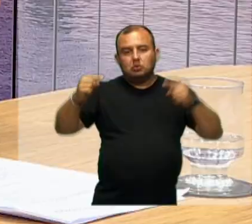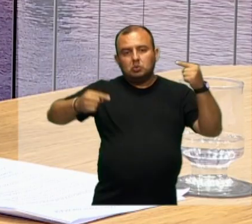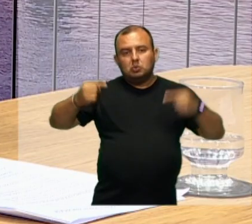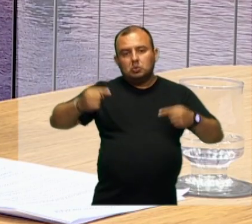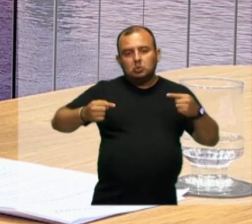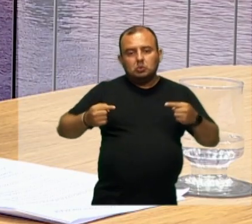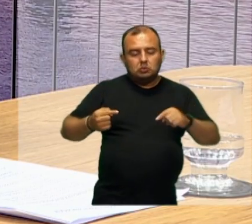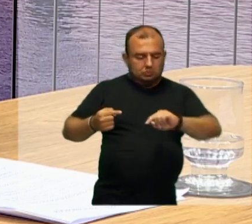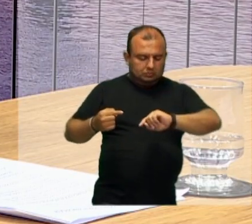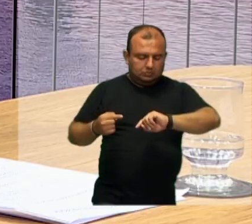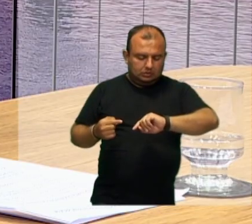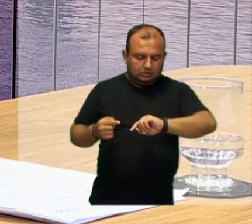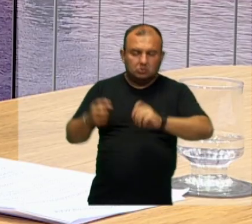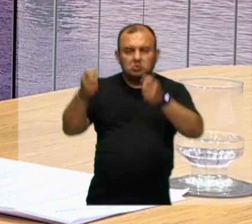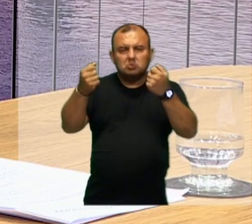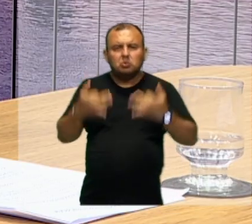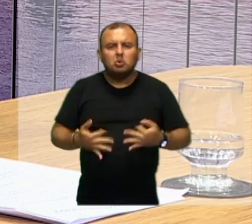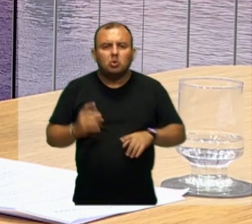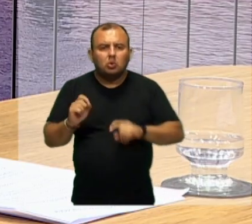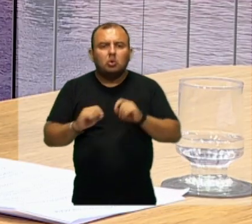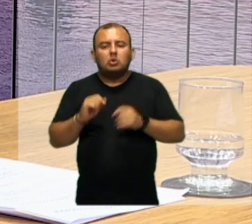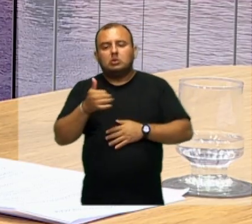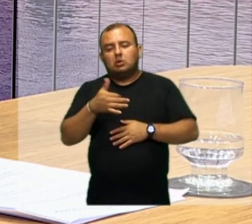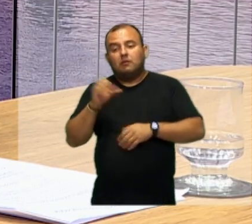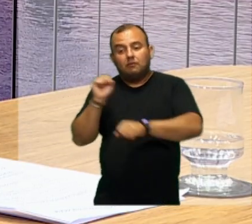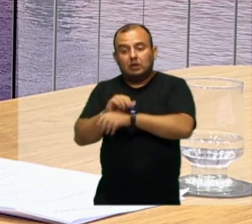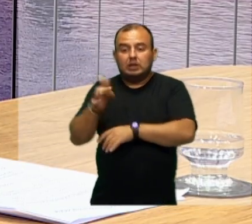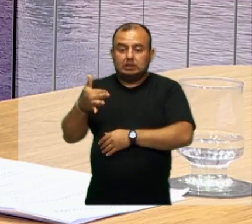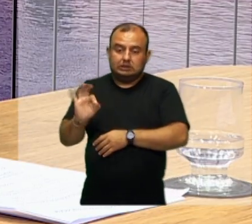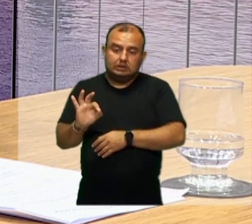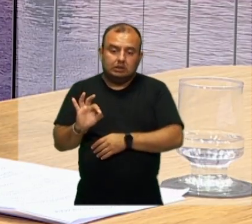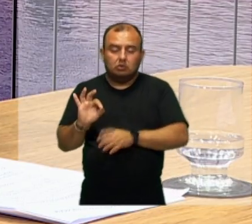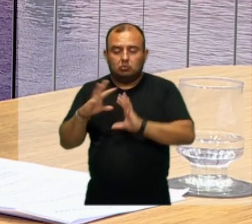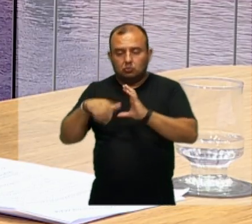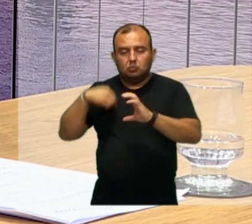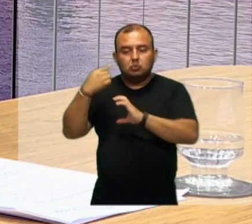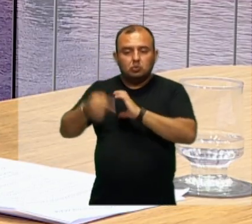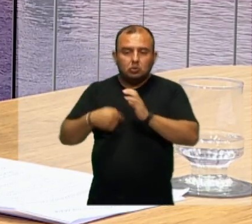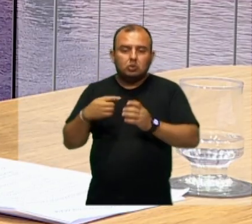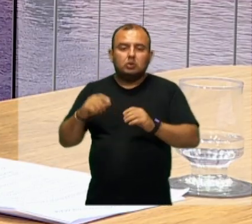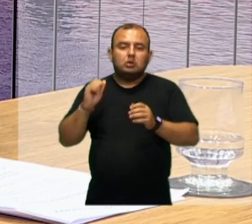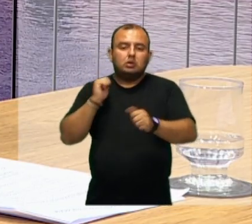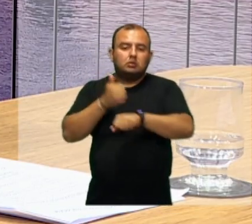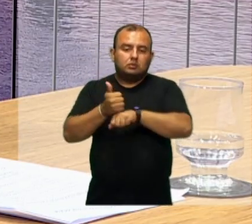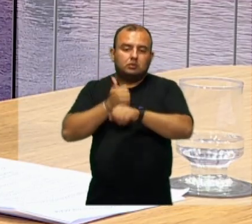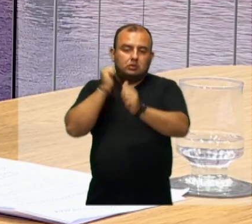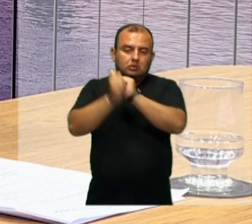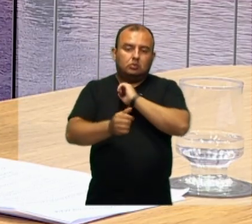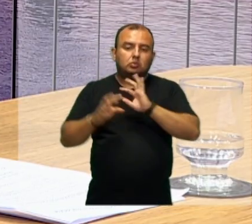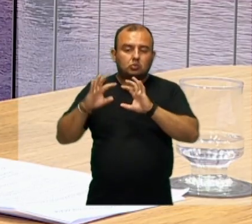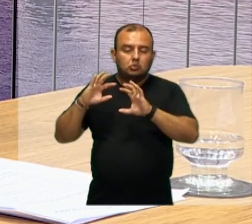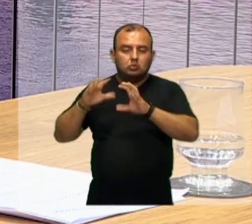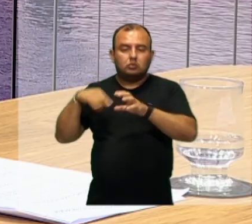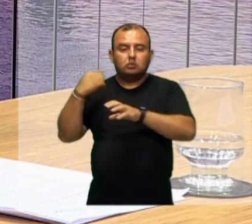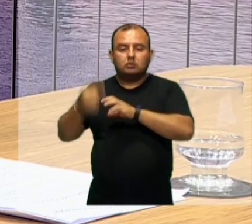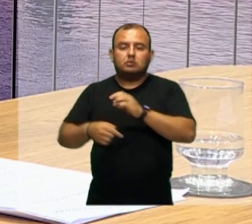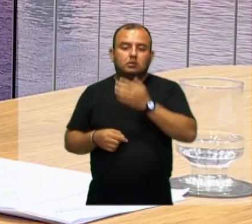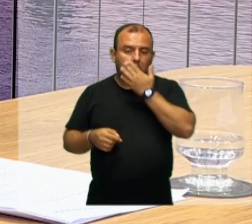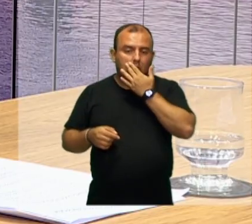Flávio, tu disseste, né? São apenas 10 vagas para o mundo todo, para atletas do mundo todo.